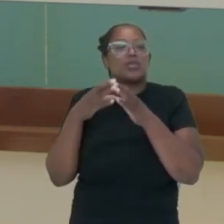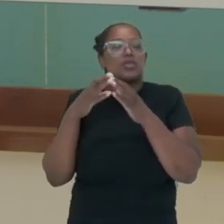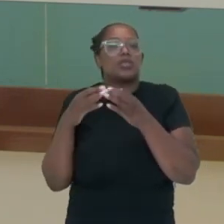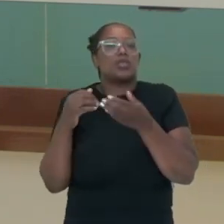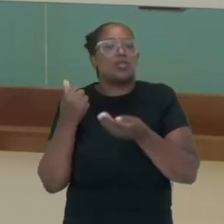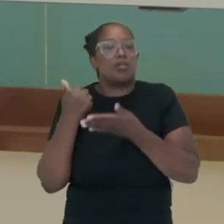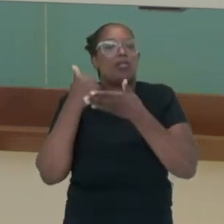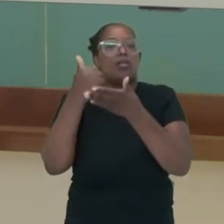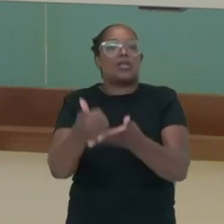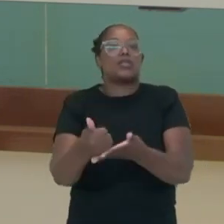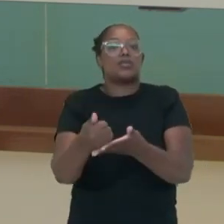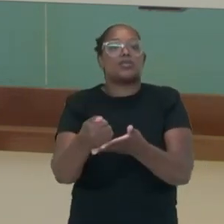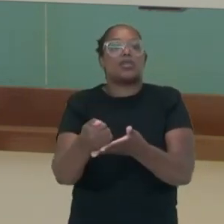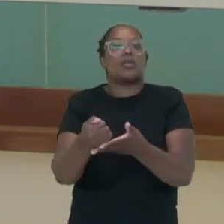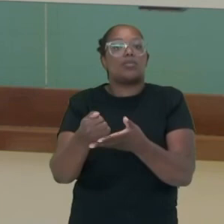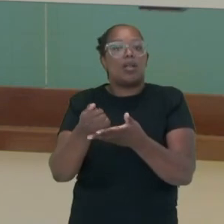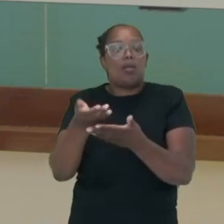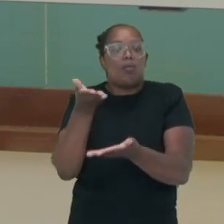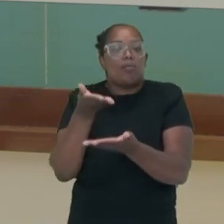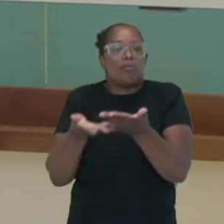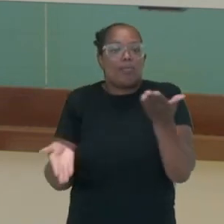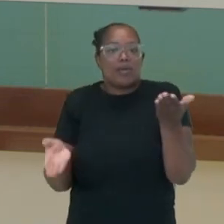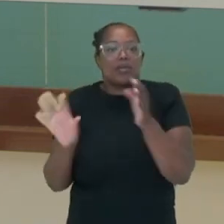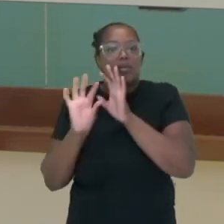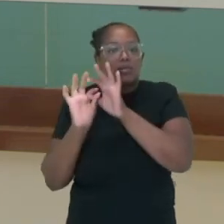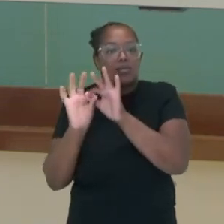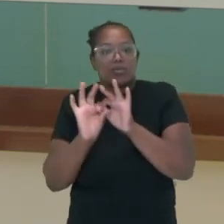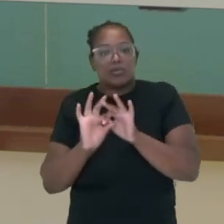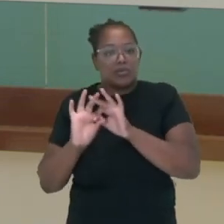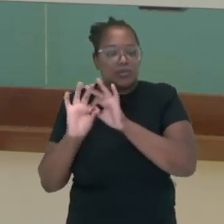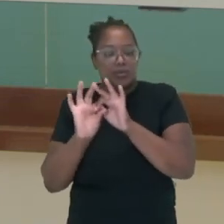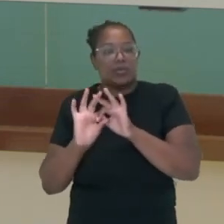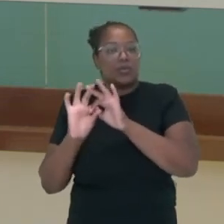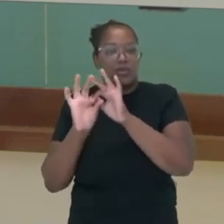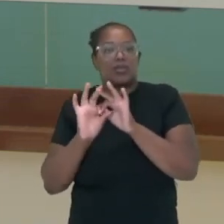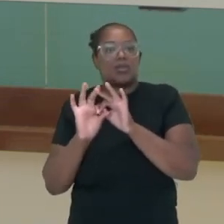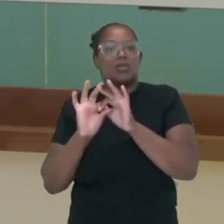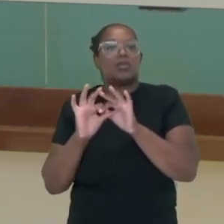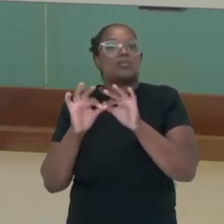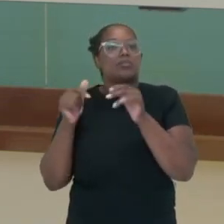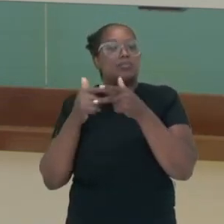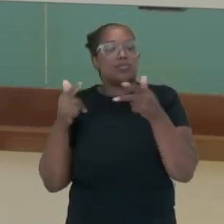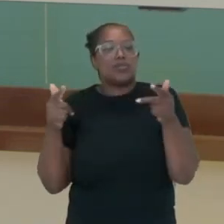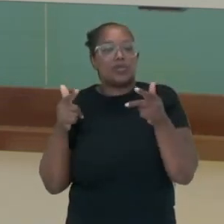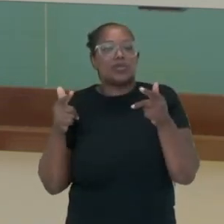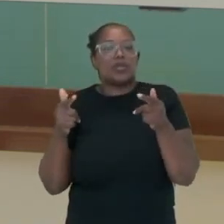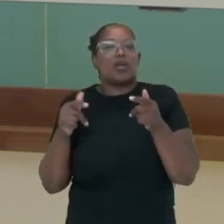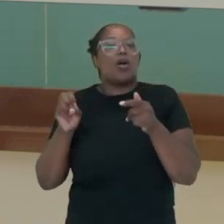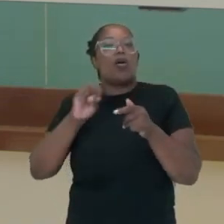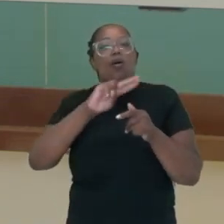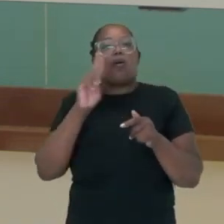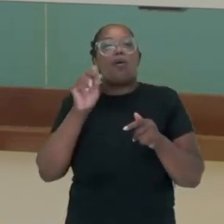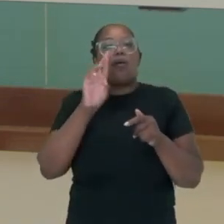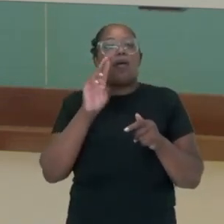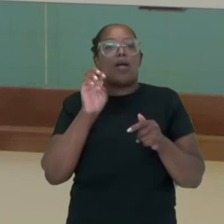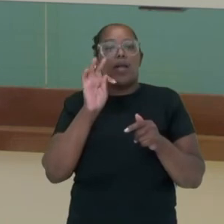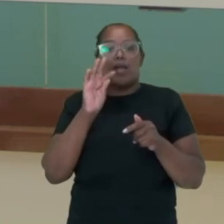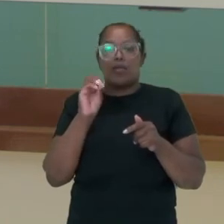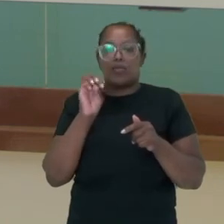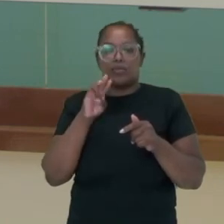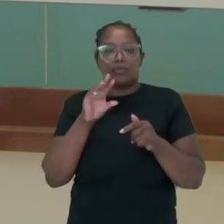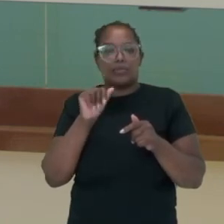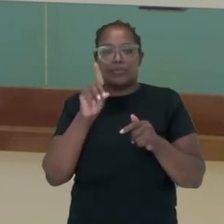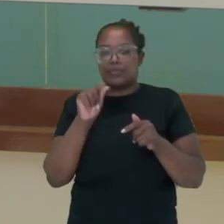a fim de não perder um vínculo que otimizaria uma maior produtividade e uma retomada do crescimento